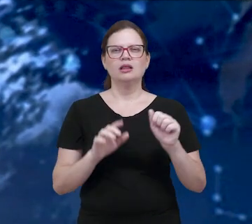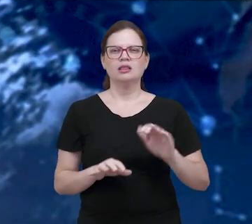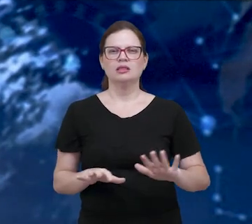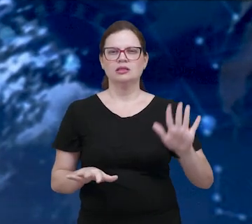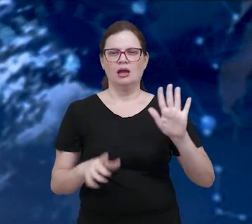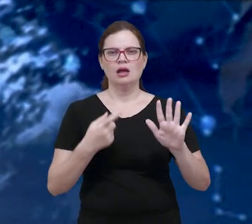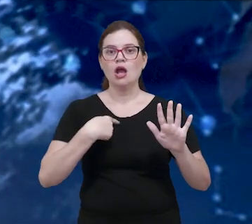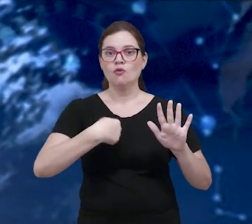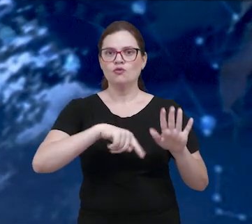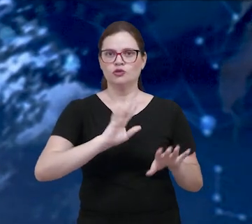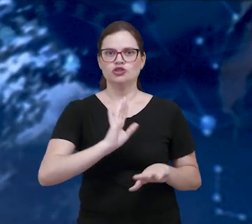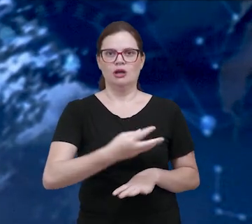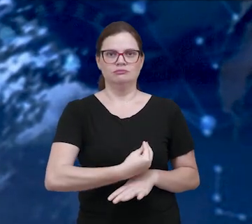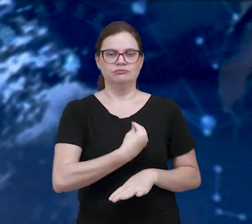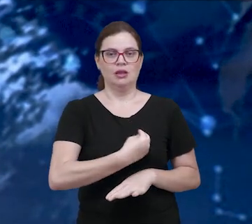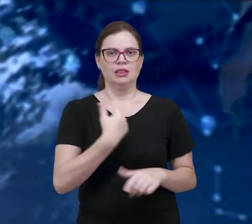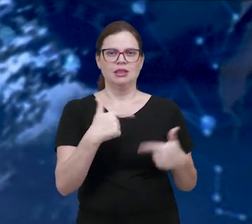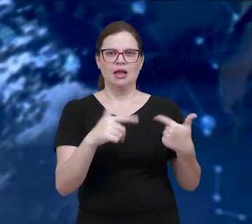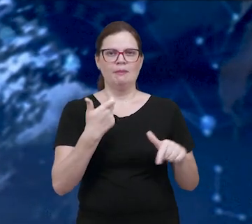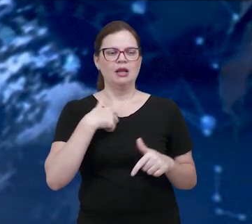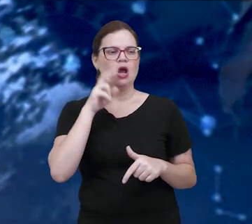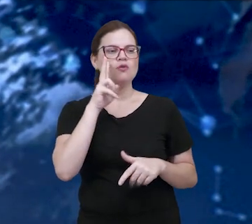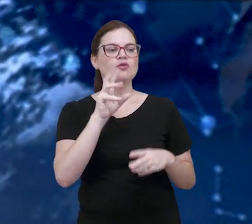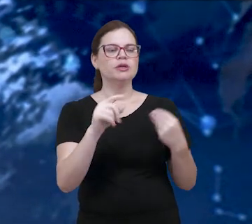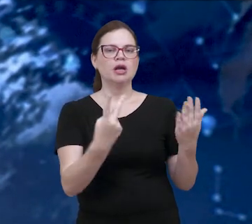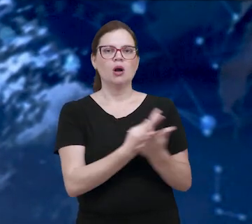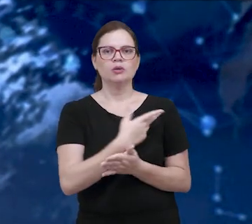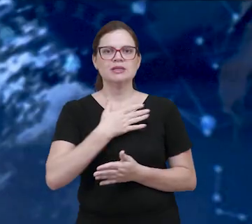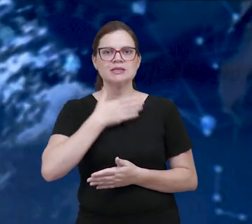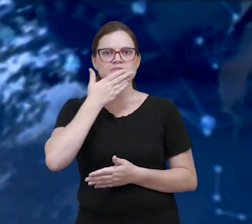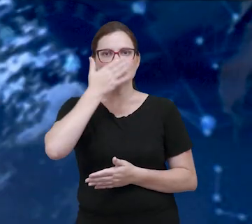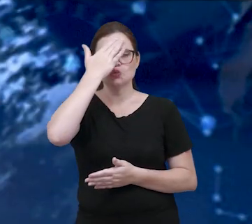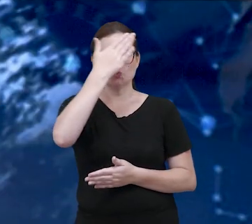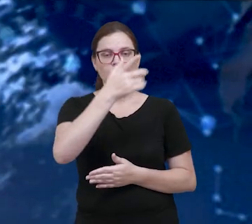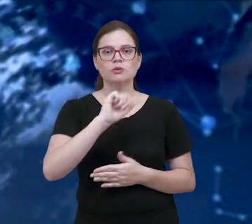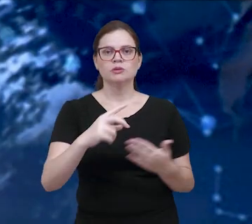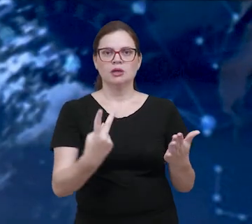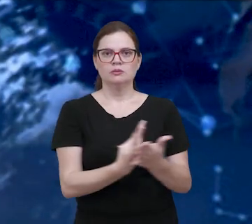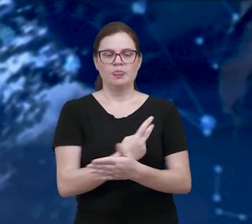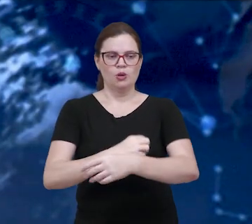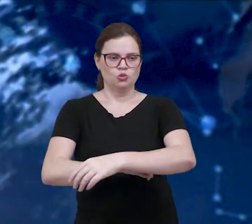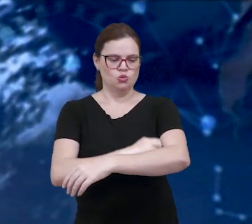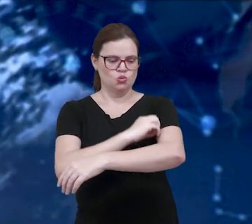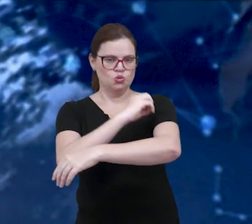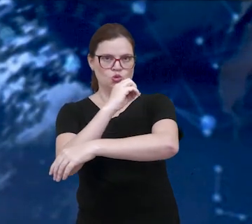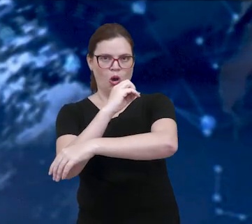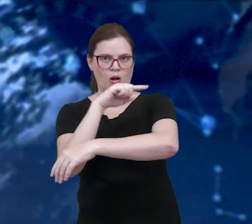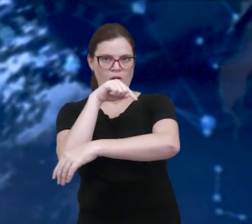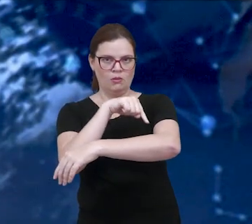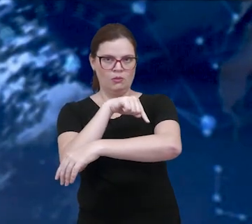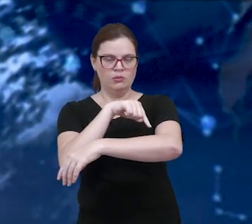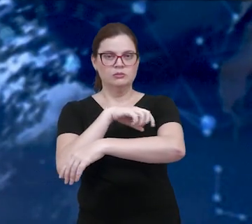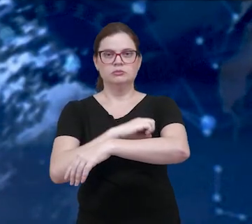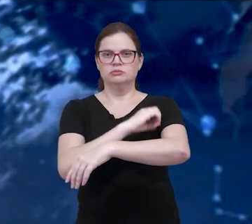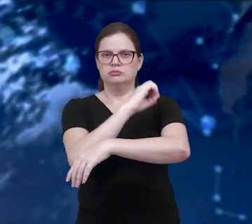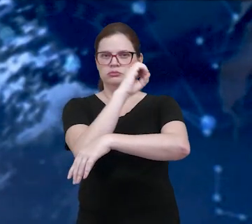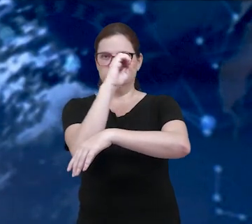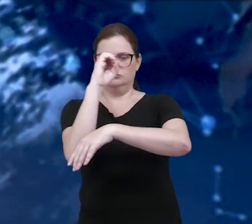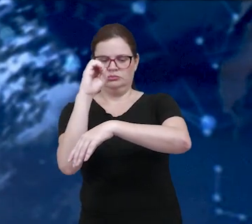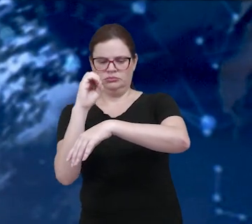eu estive lá, trabalhei lá, eu vi o que acontecia com o muçulmano. Quando o sol aparecia, até o sol se pôr, ele